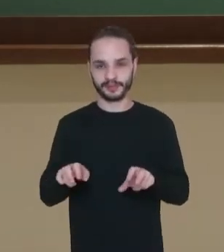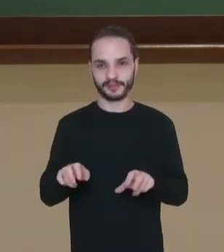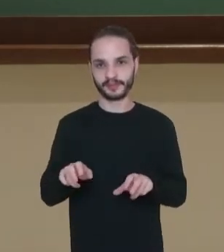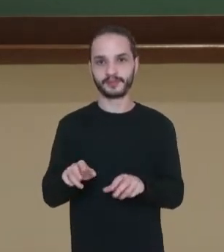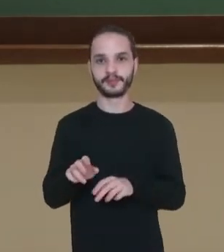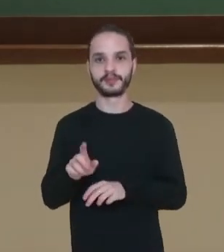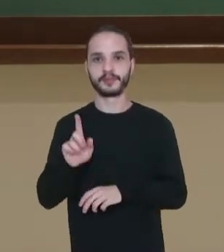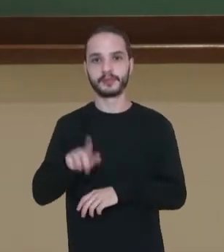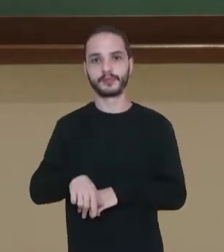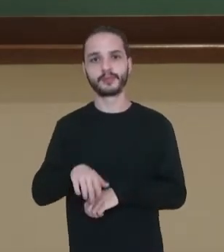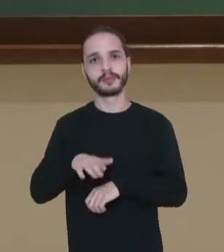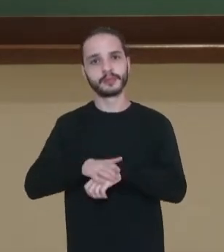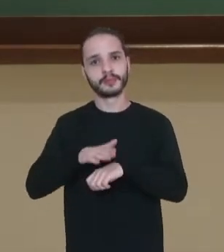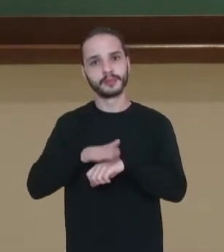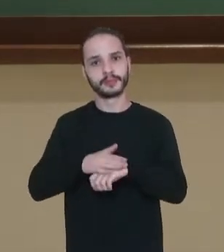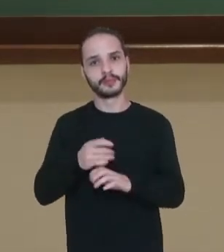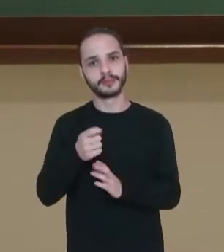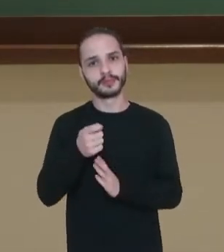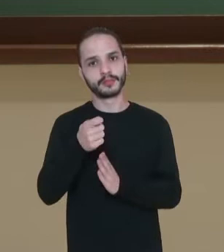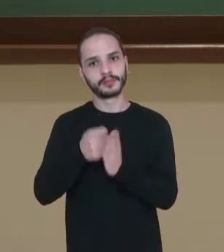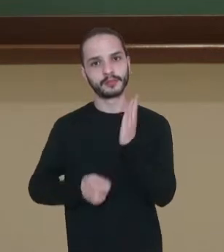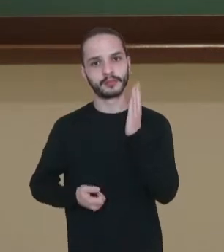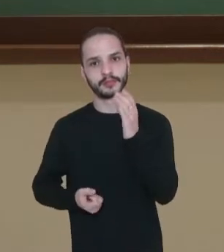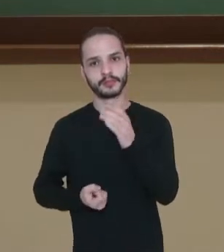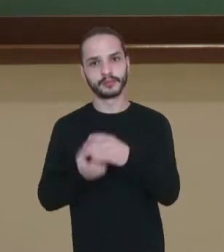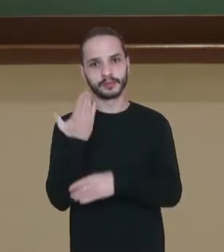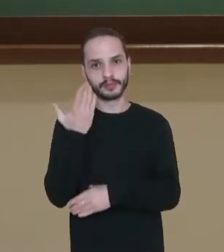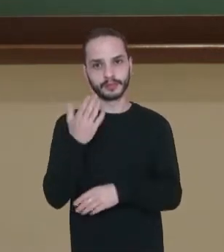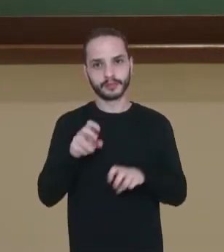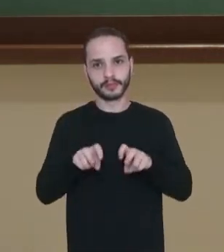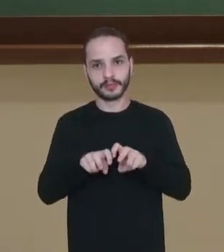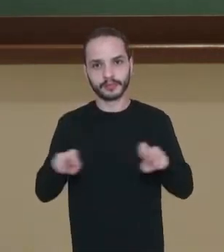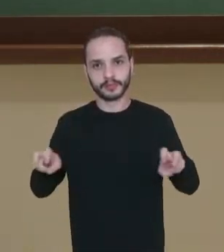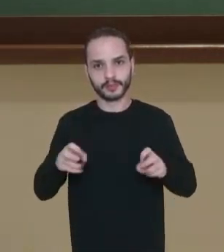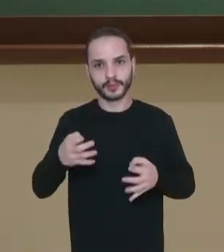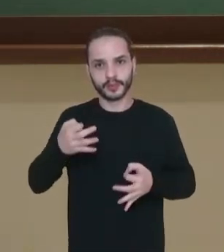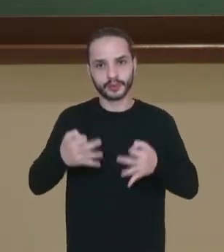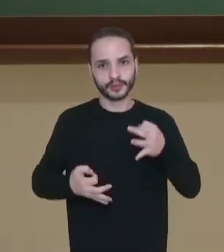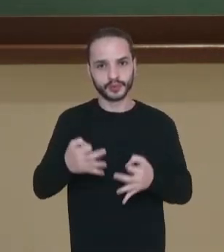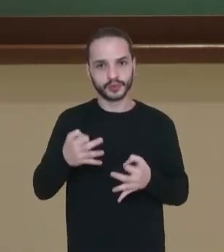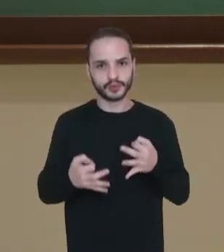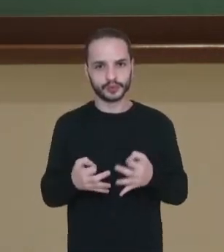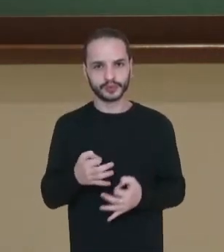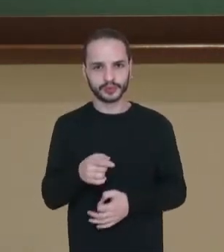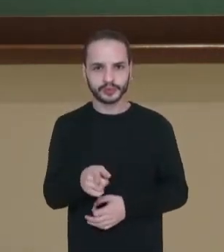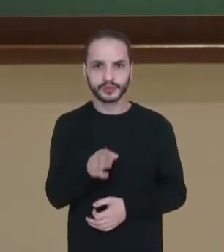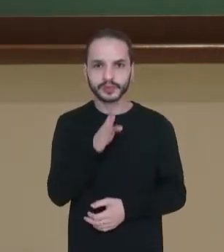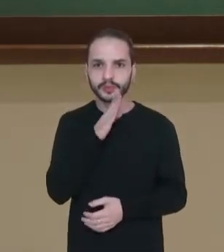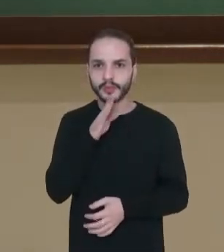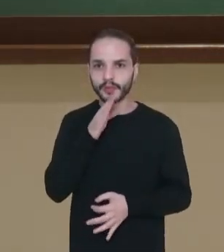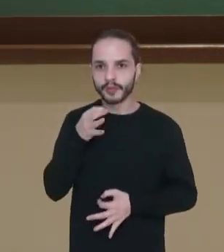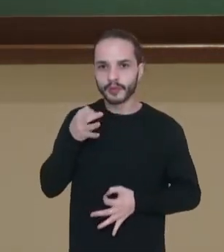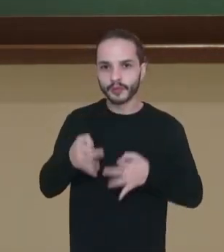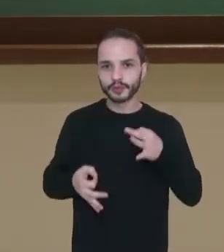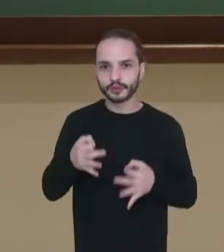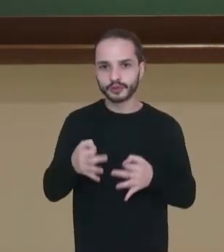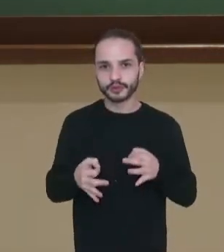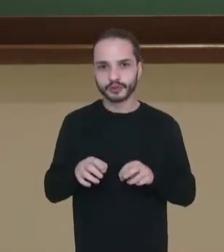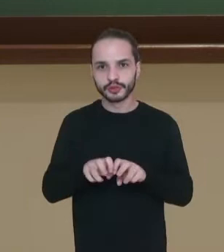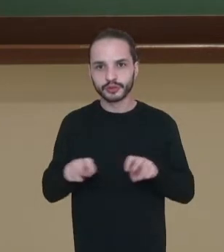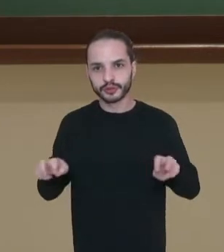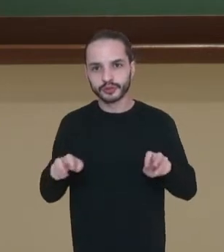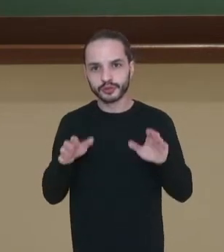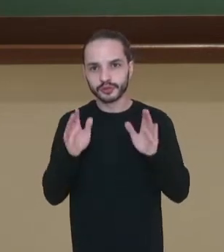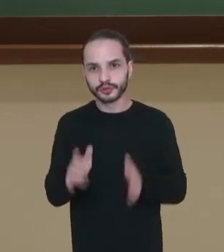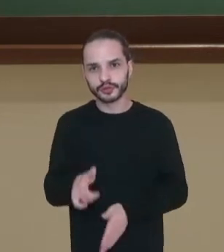vocês a produção de um júri simulado. Vocês com certeza já ouviram falar em tribunal do júri, já devem ter assistido a